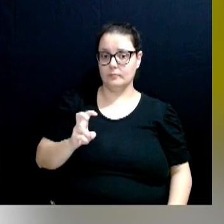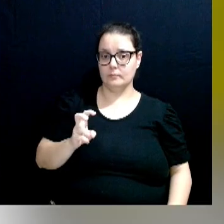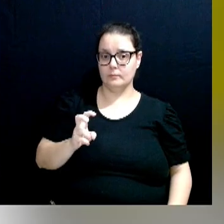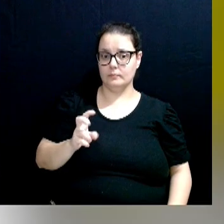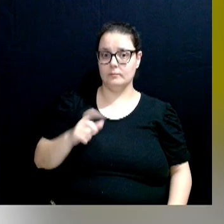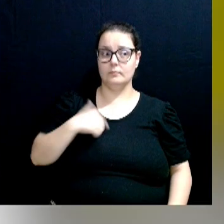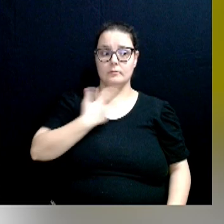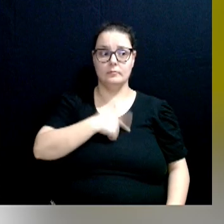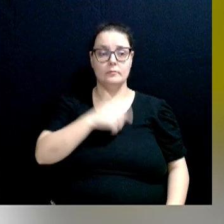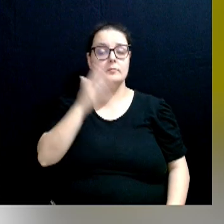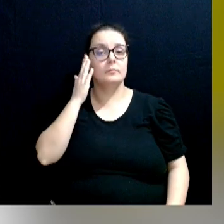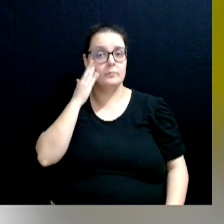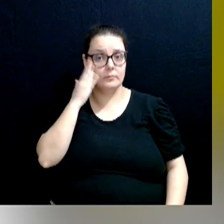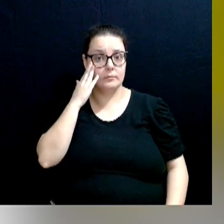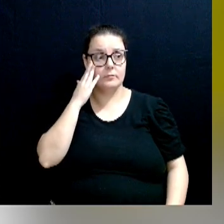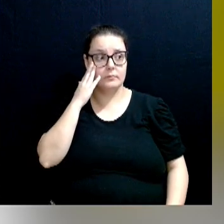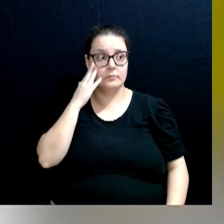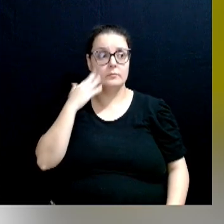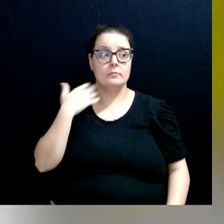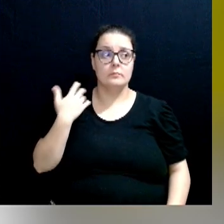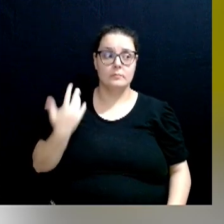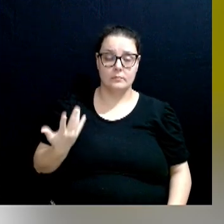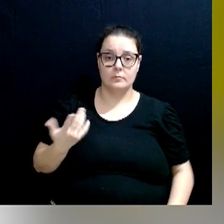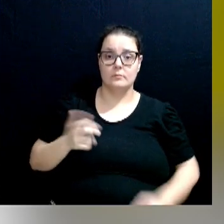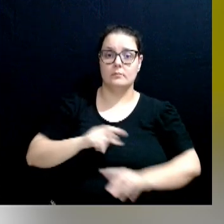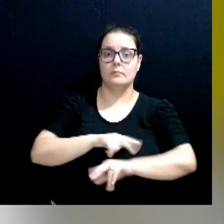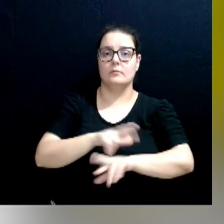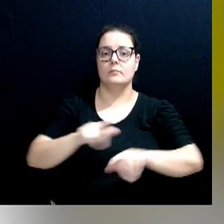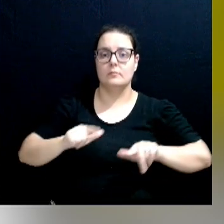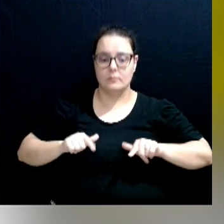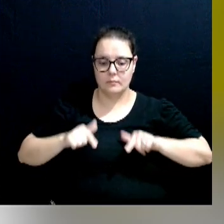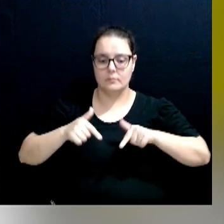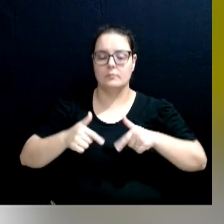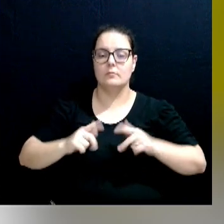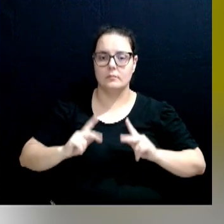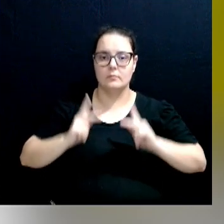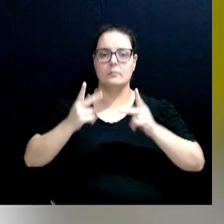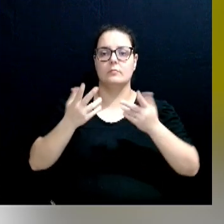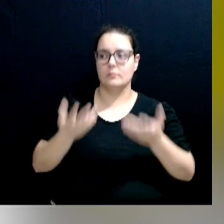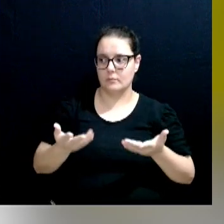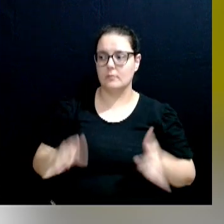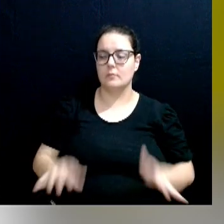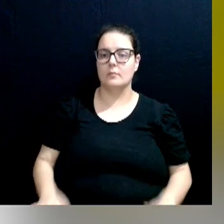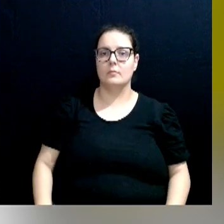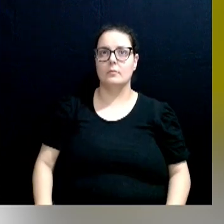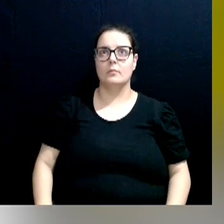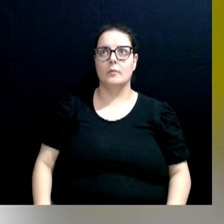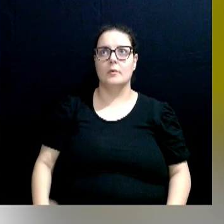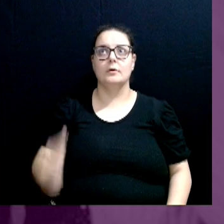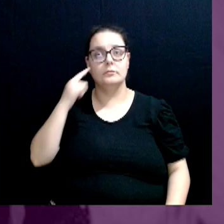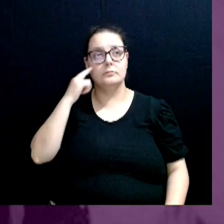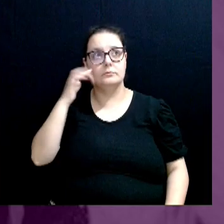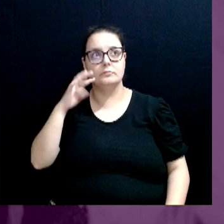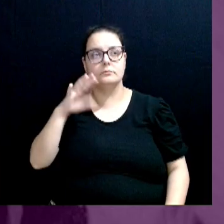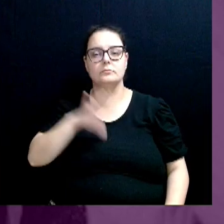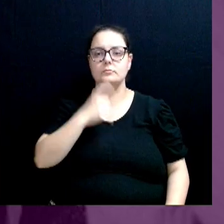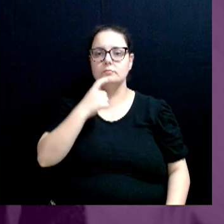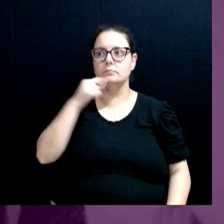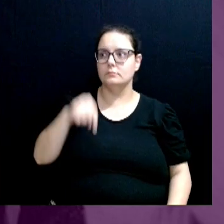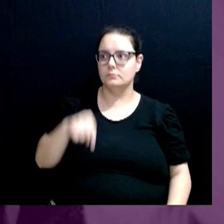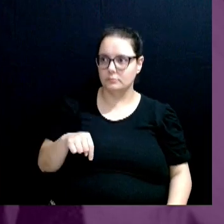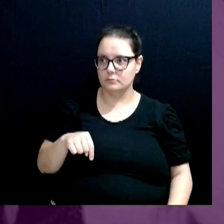que ainda há muitas lutas a serem vencidas, Pensando aqui na cidade de Campinas,